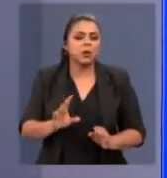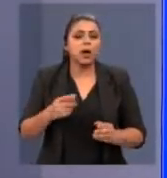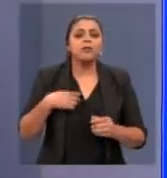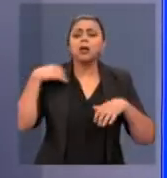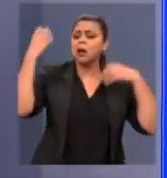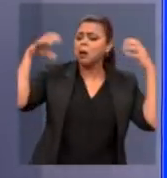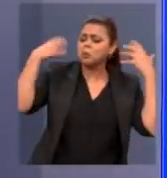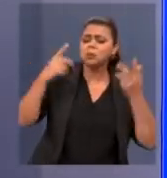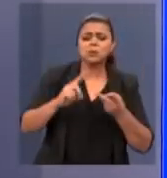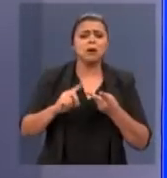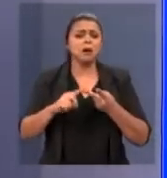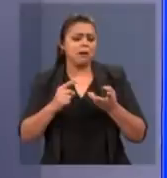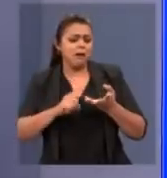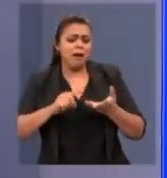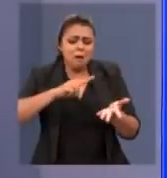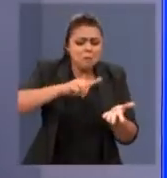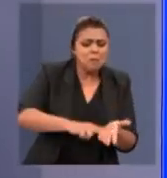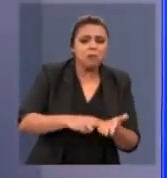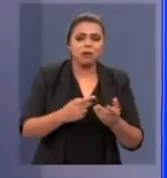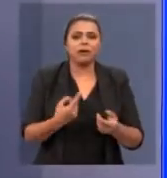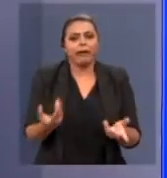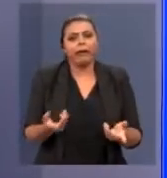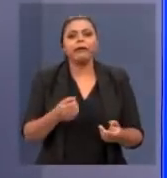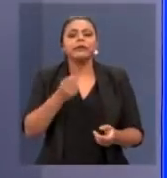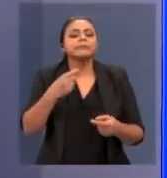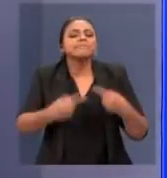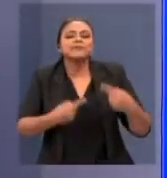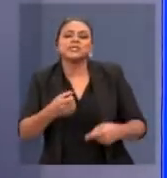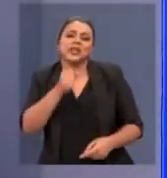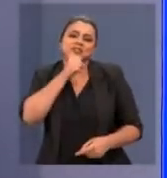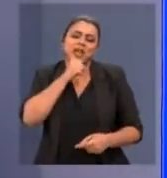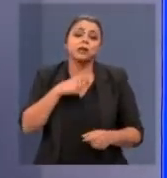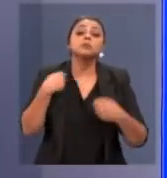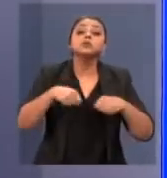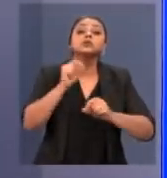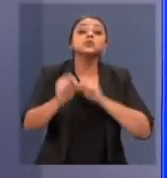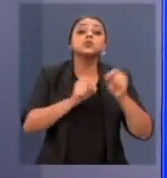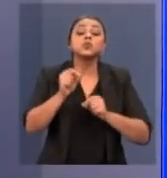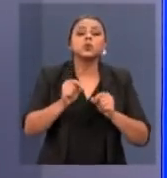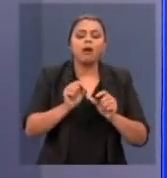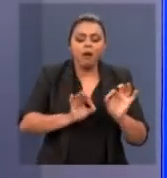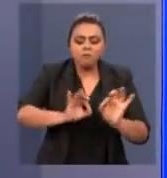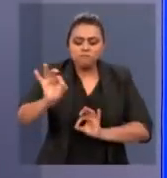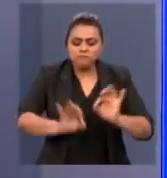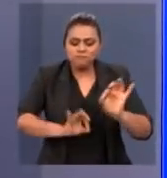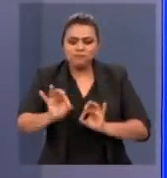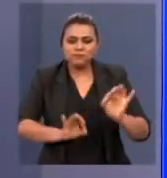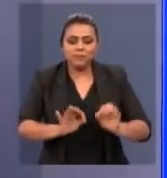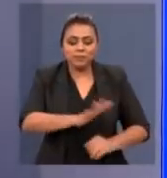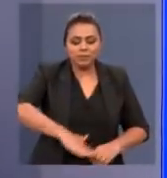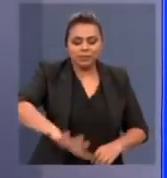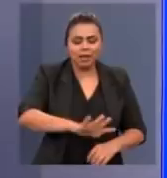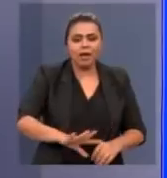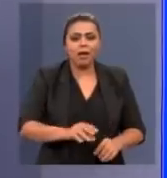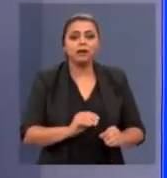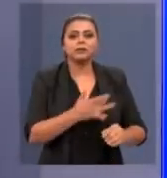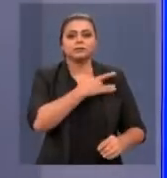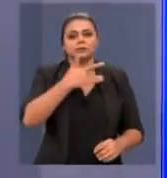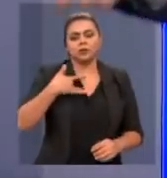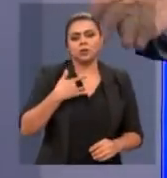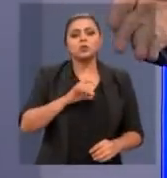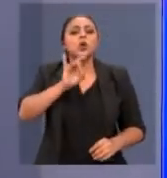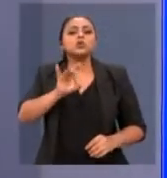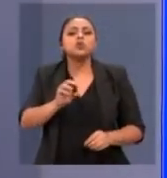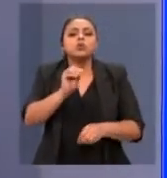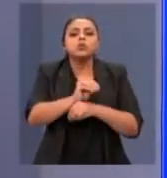para transportar por um lado tão humana o que acho que ele precisa é de gestão educação voltado efetivamente para a saúde e não só